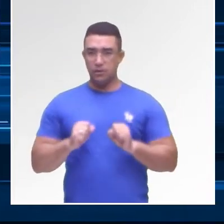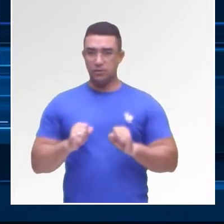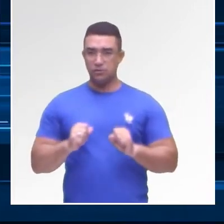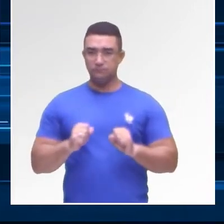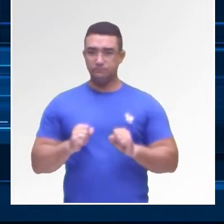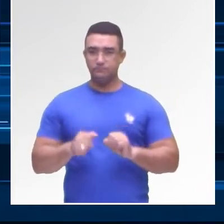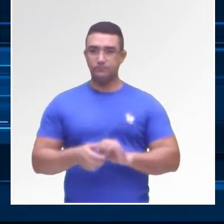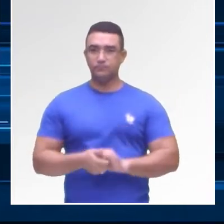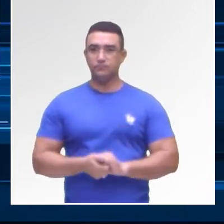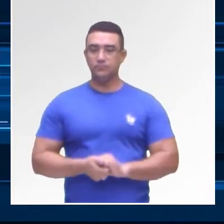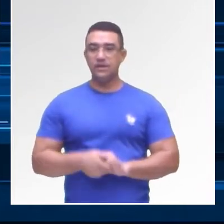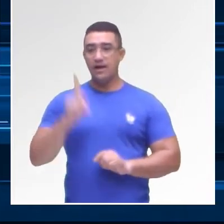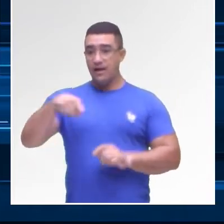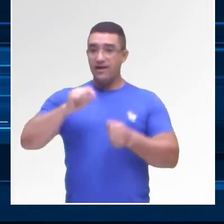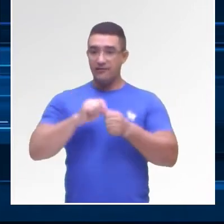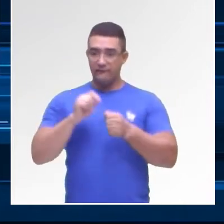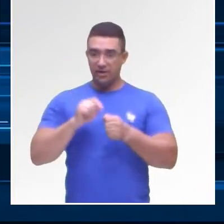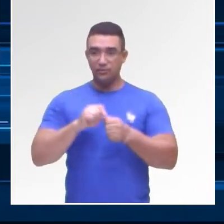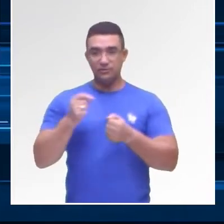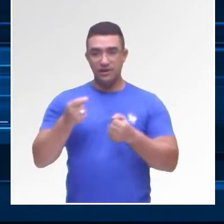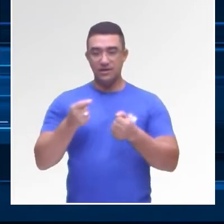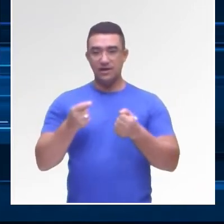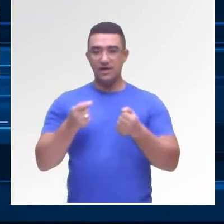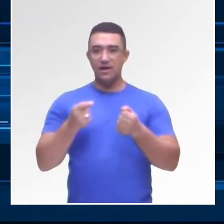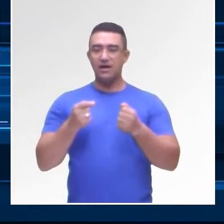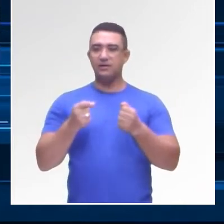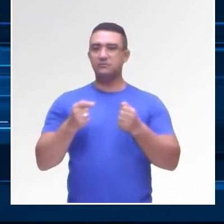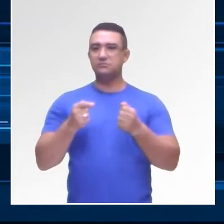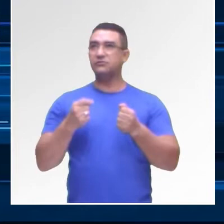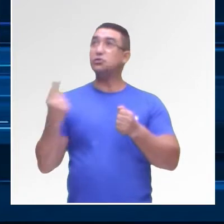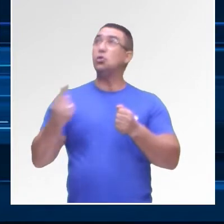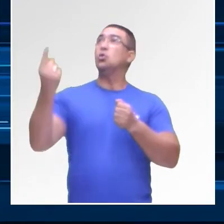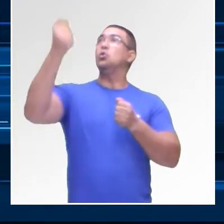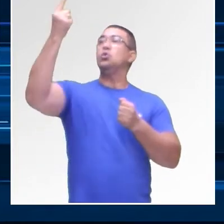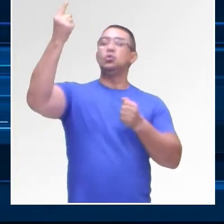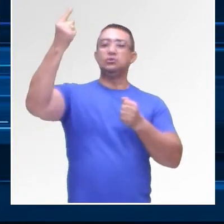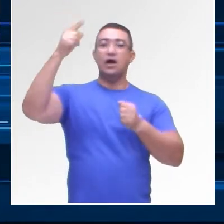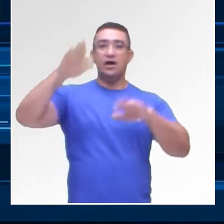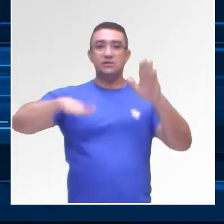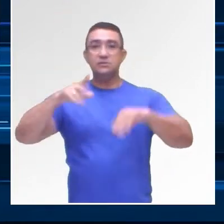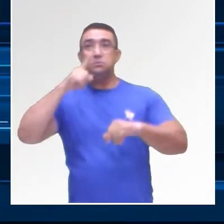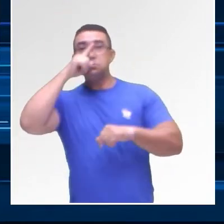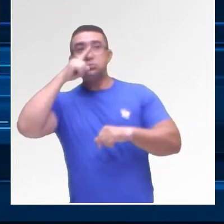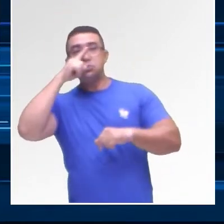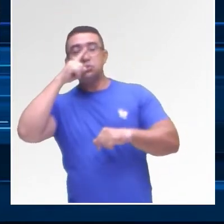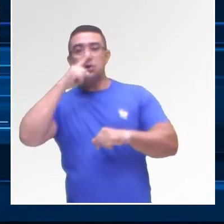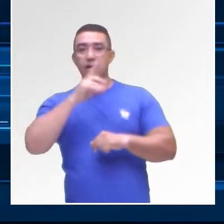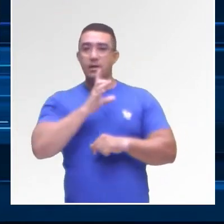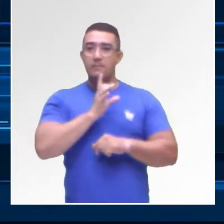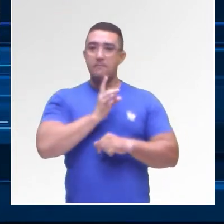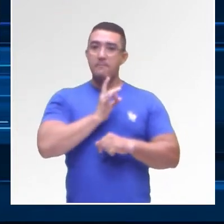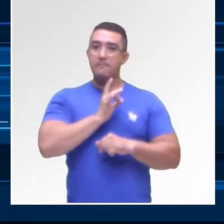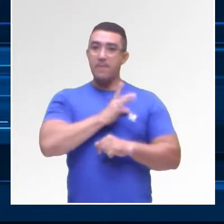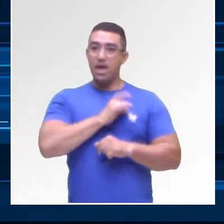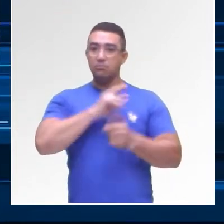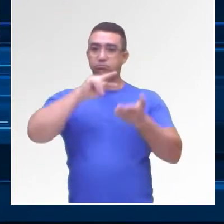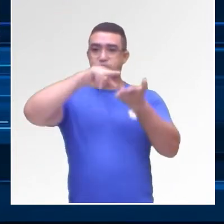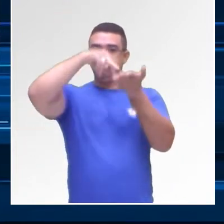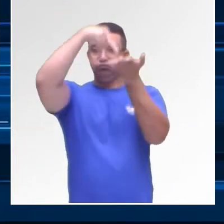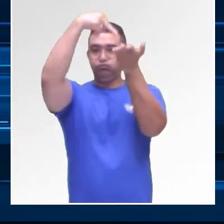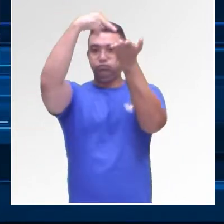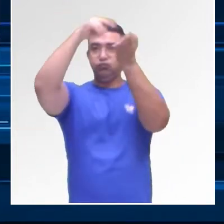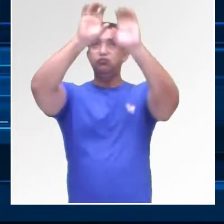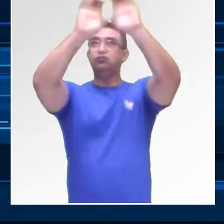feitos nas alturas, no céu, com um grande risco de repente cair dali e chegar até o chão, vir